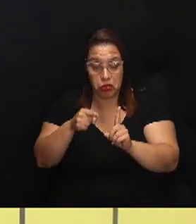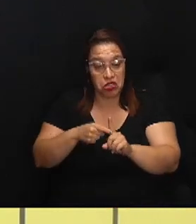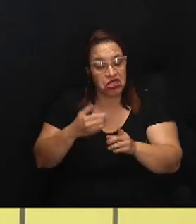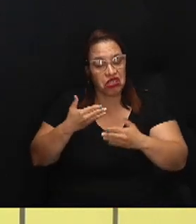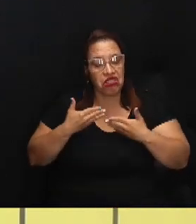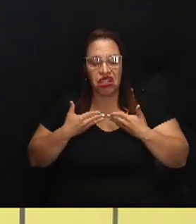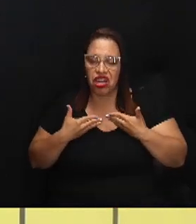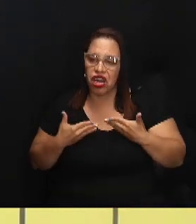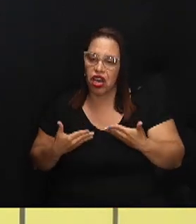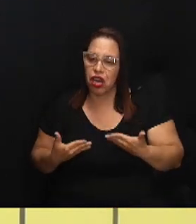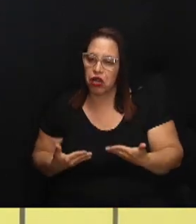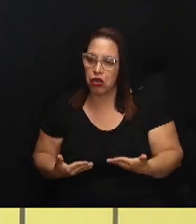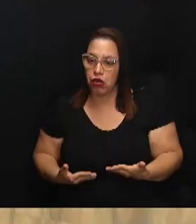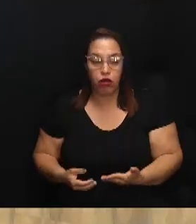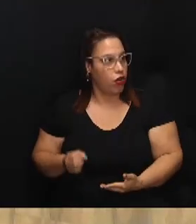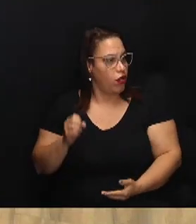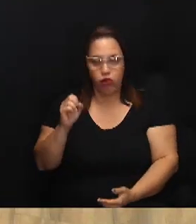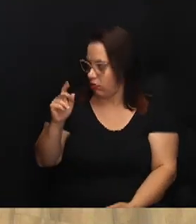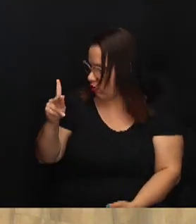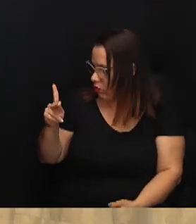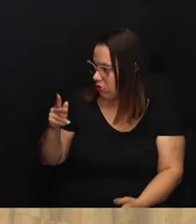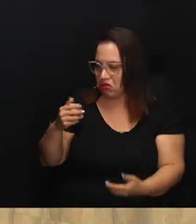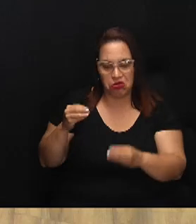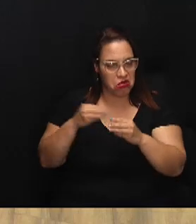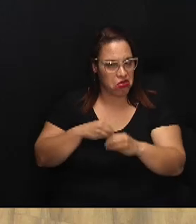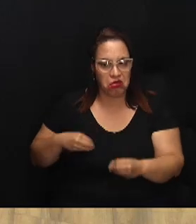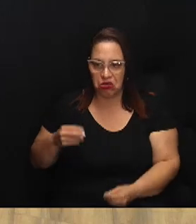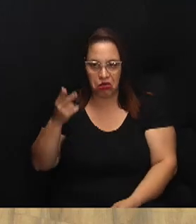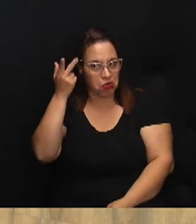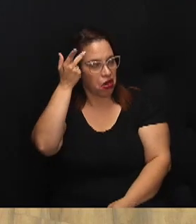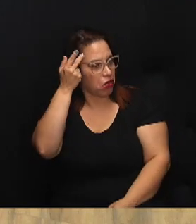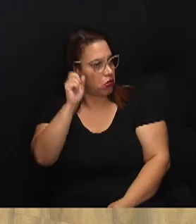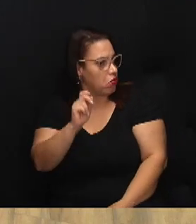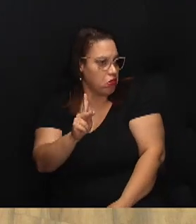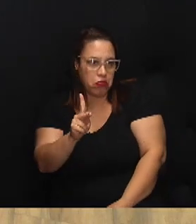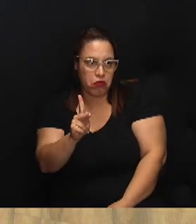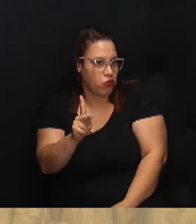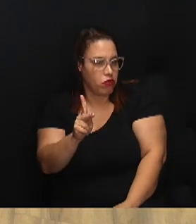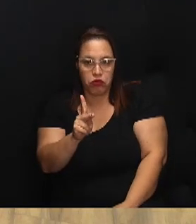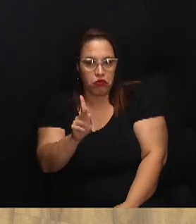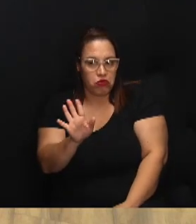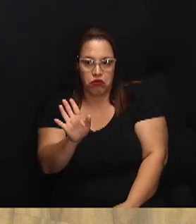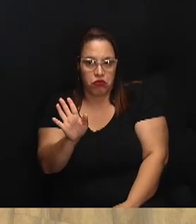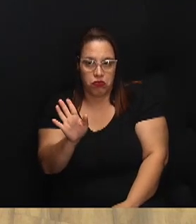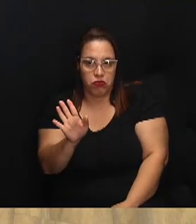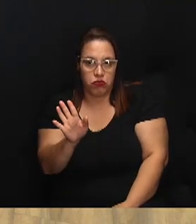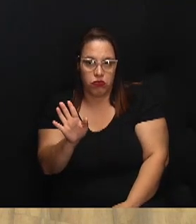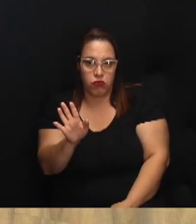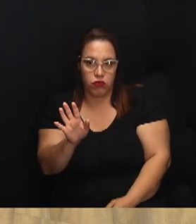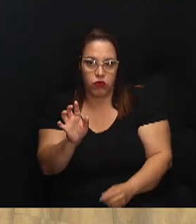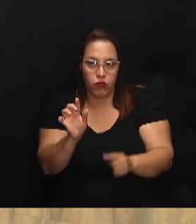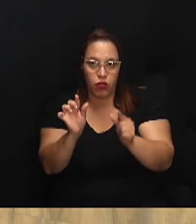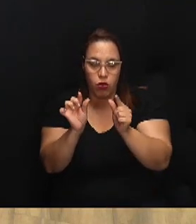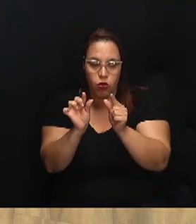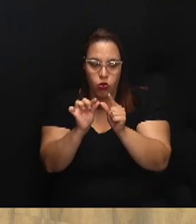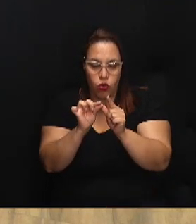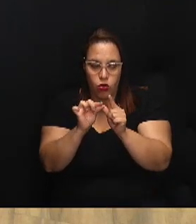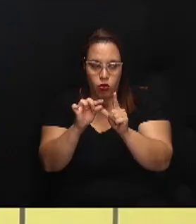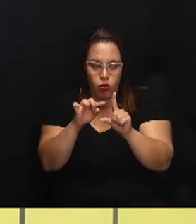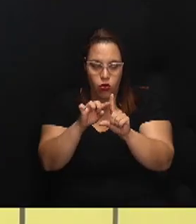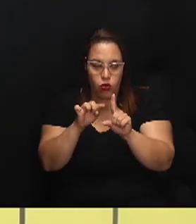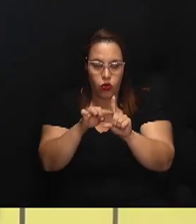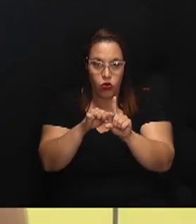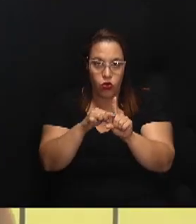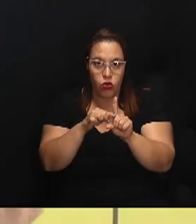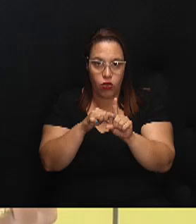tranquila, mas tava aconteceu. Tudo normal, fazia tudo normal. Os exames, tudo normal. Tudo normal, eu estava com um afinamento de colo de útero, mas de repente o que eu